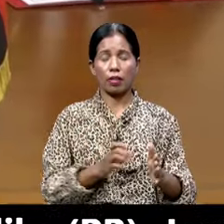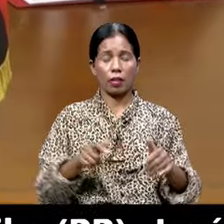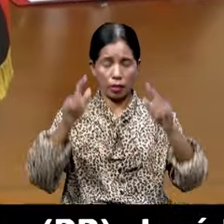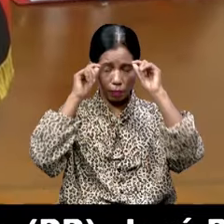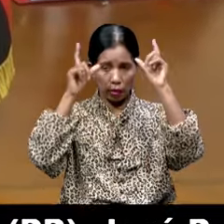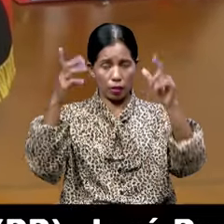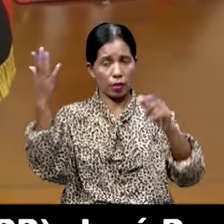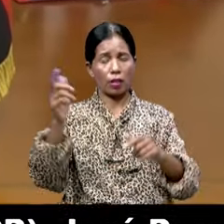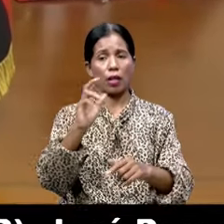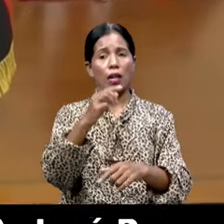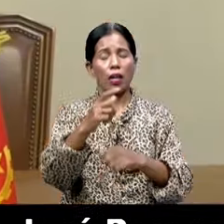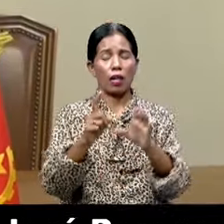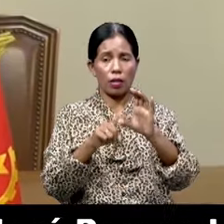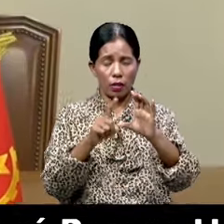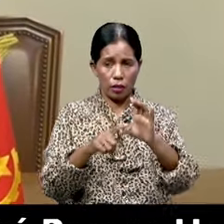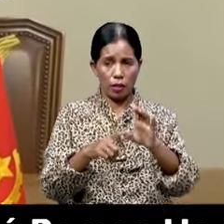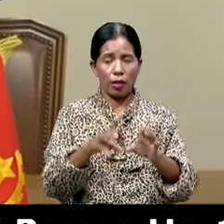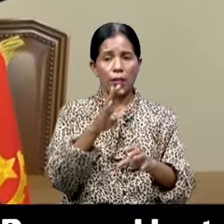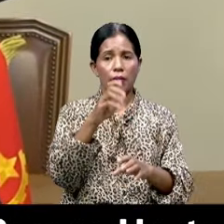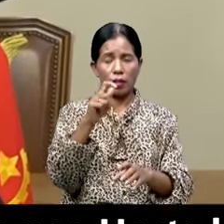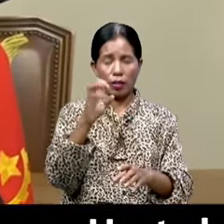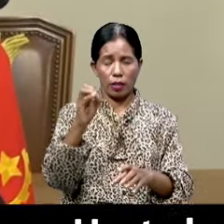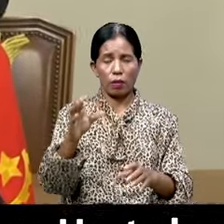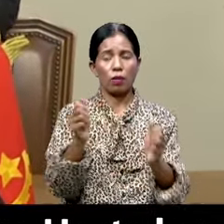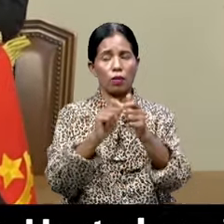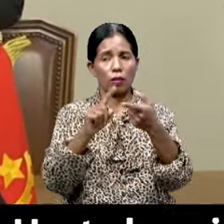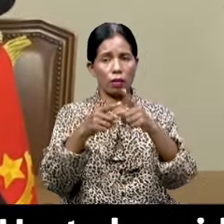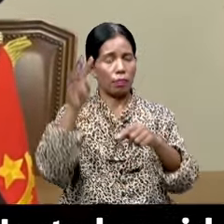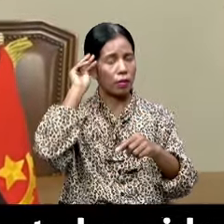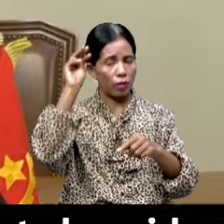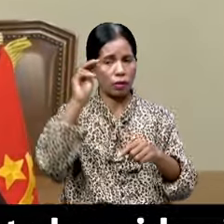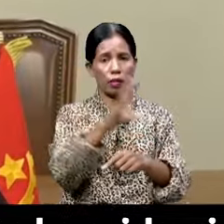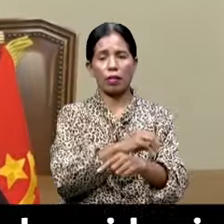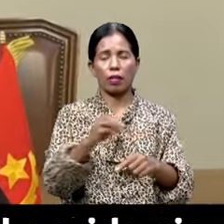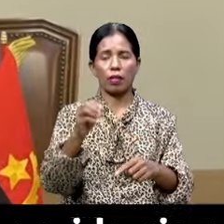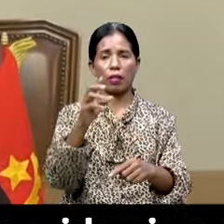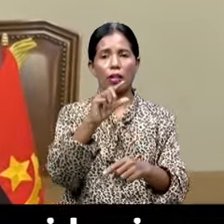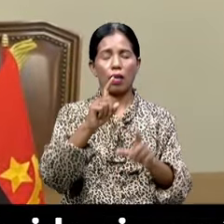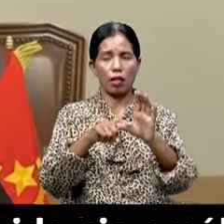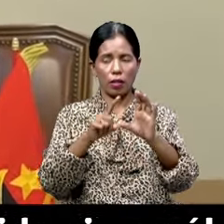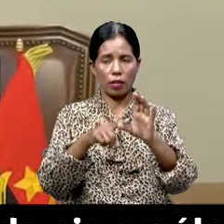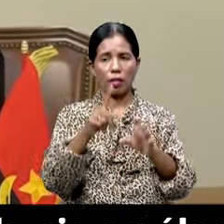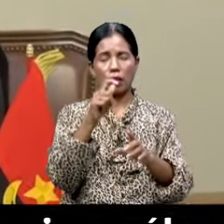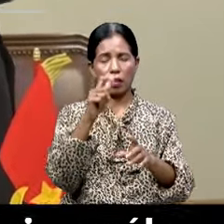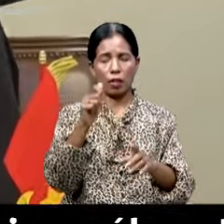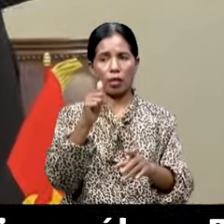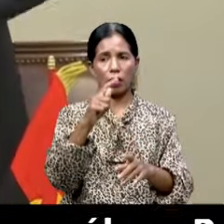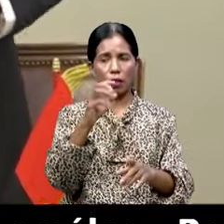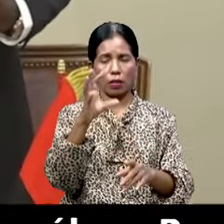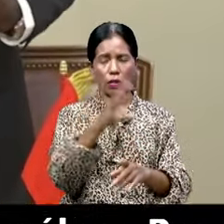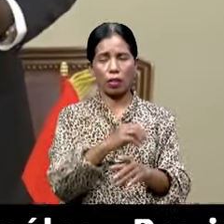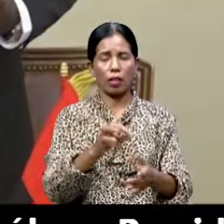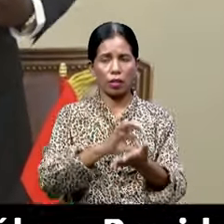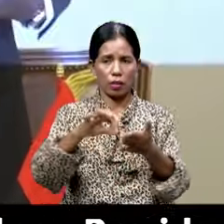Negócio Estrangeiro na Cooperação Timor-Leste, Bendito Freitas, onde o homólogo Ministro de Relação Exterior República Angola, Tete António, assina nota onde